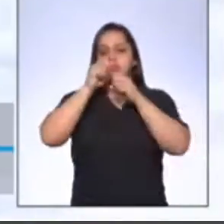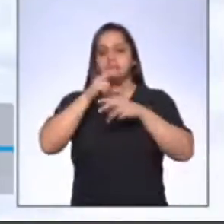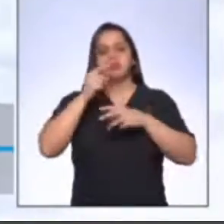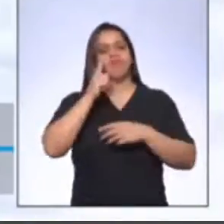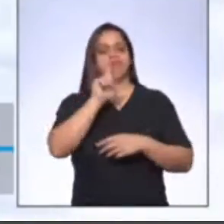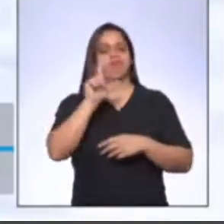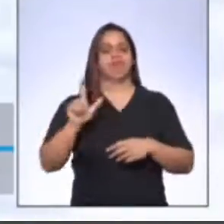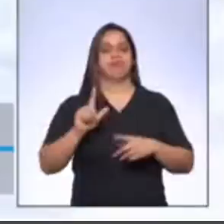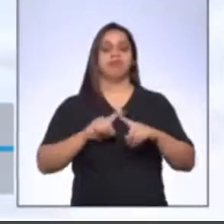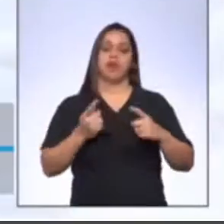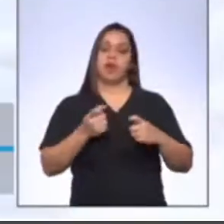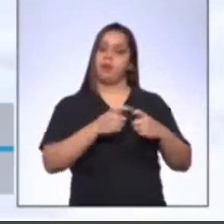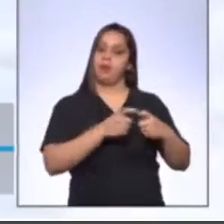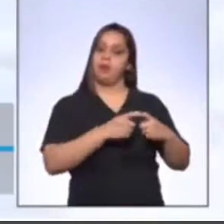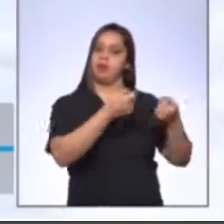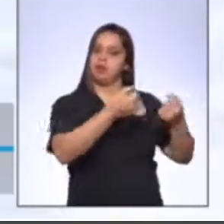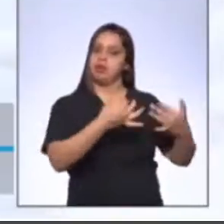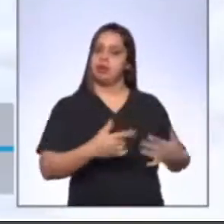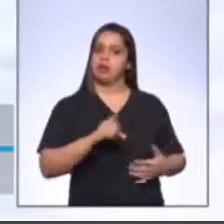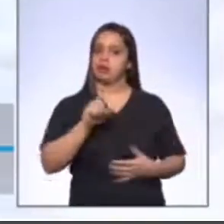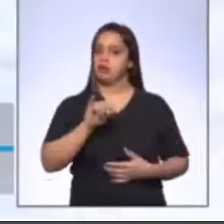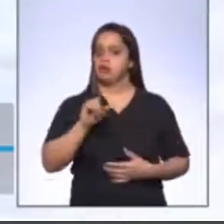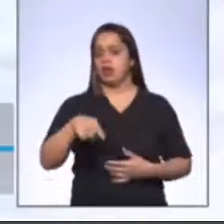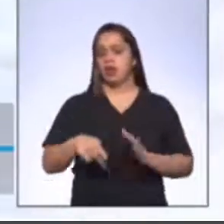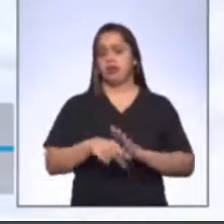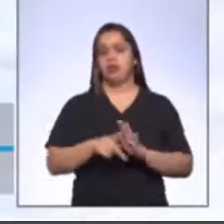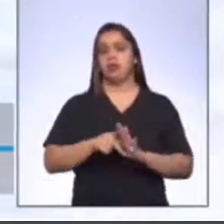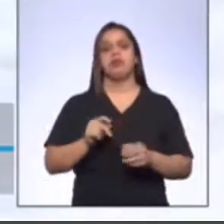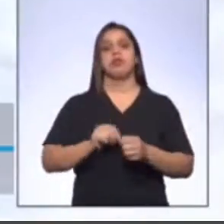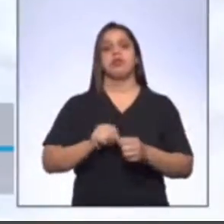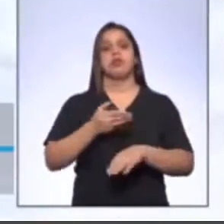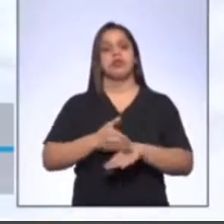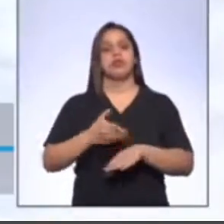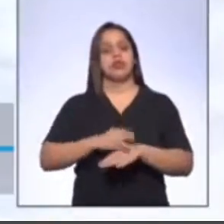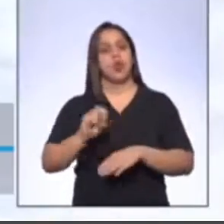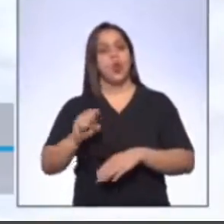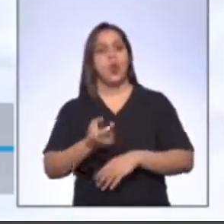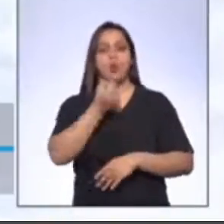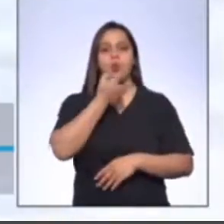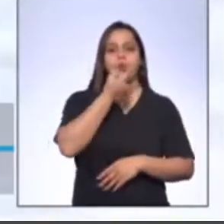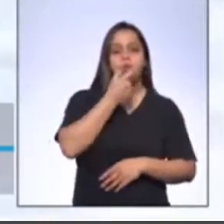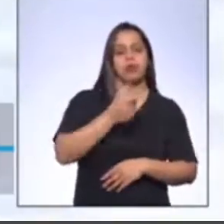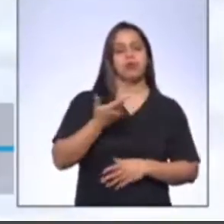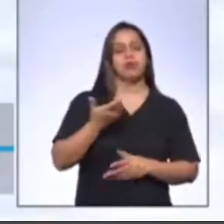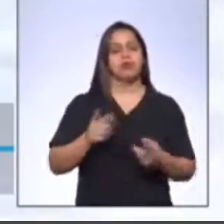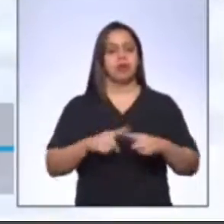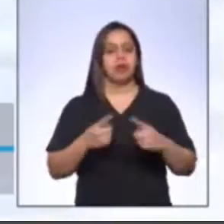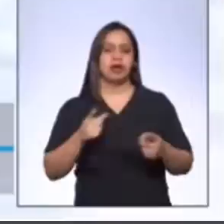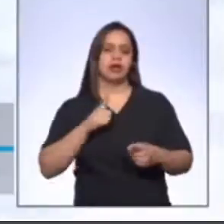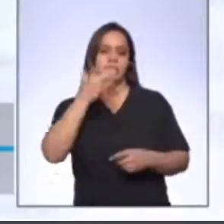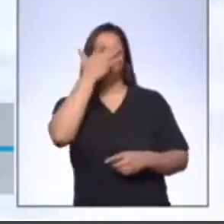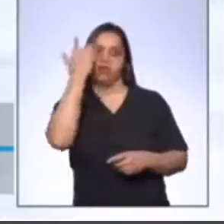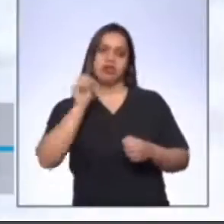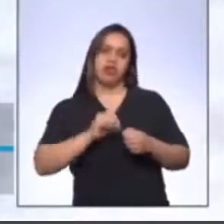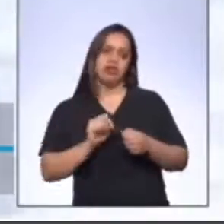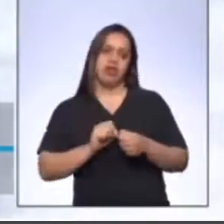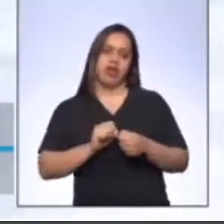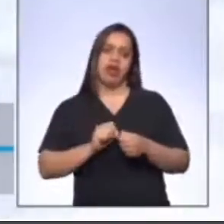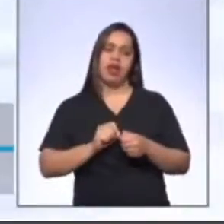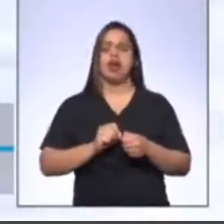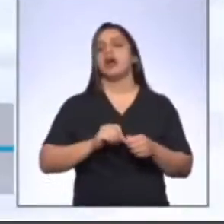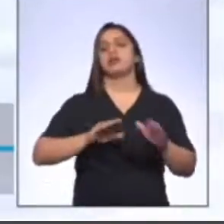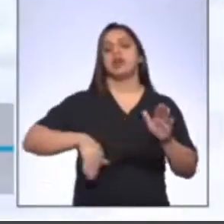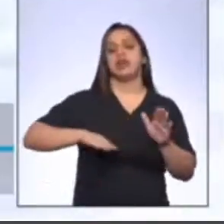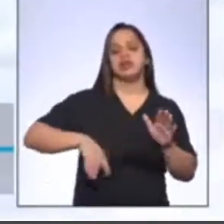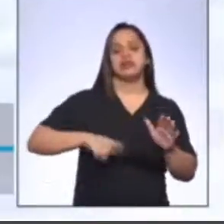quem vai determinar se é o seu caso de exercício de medicamento etc mas aí tem gente faz natação que a gente vai